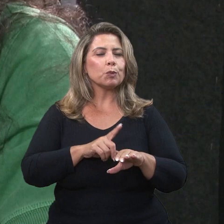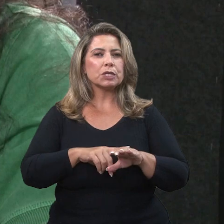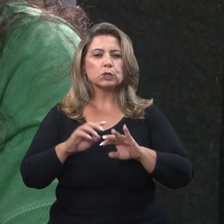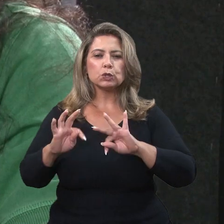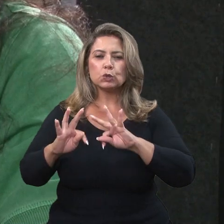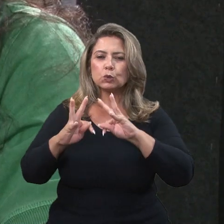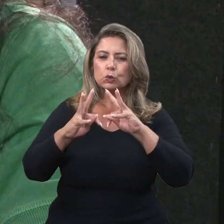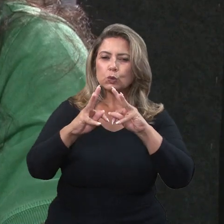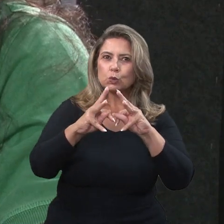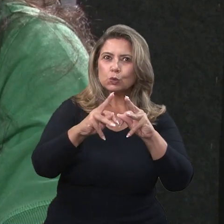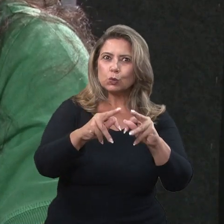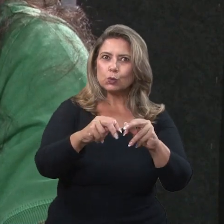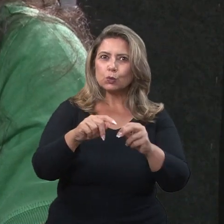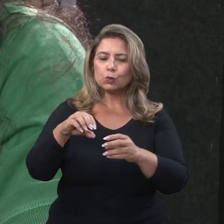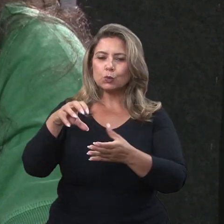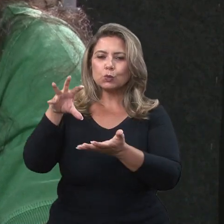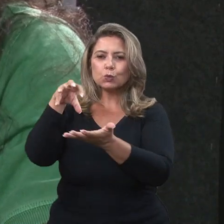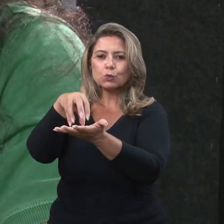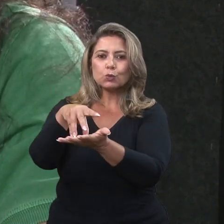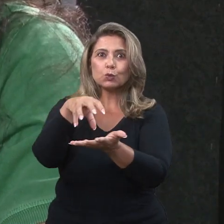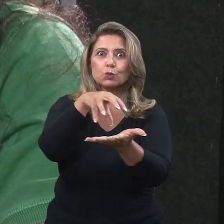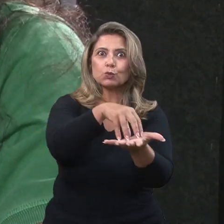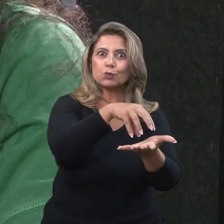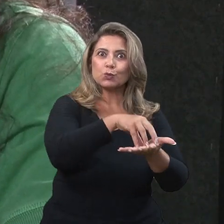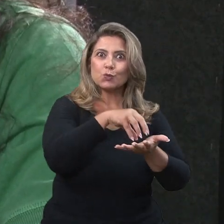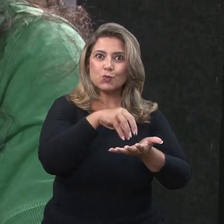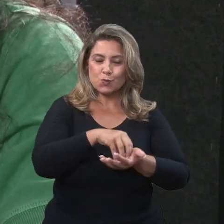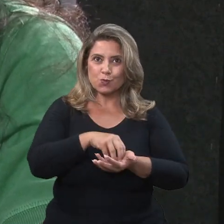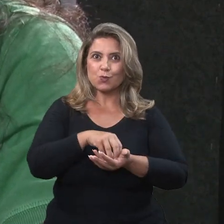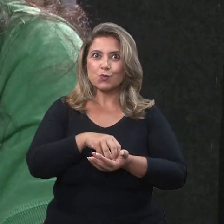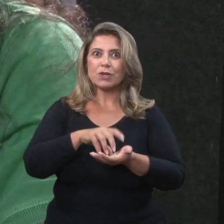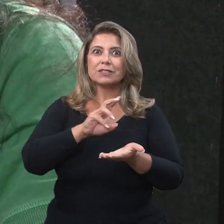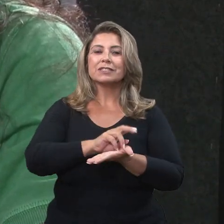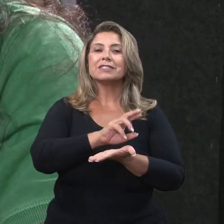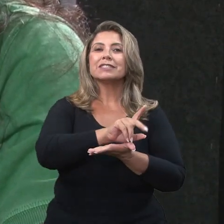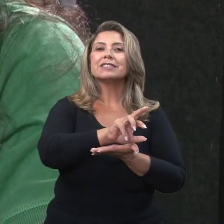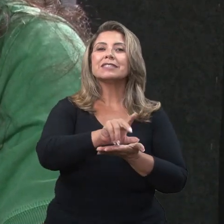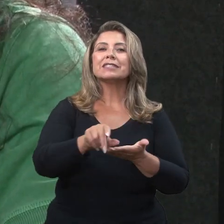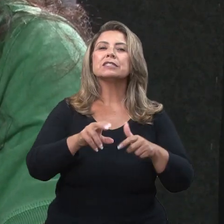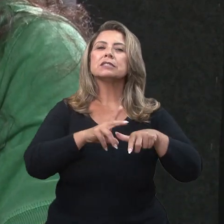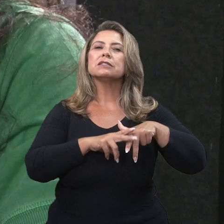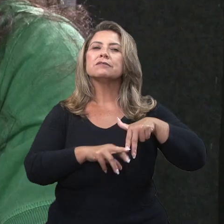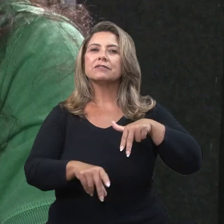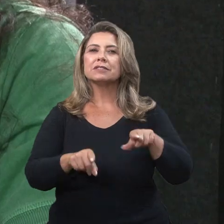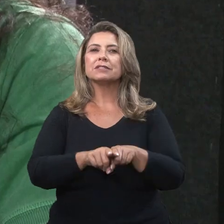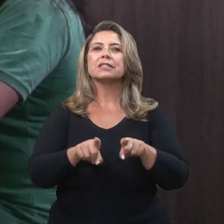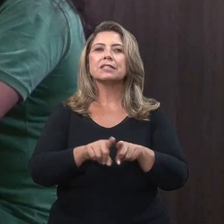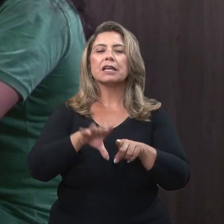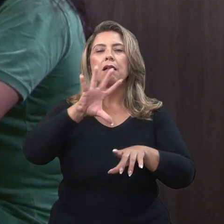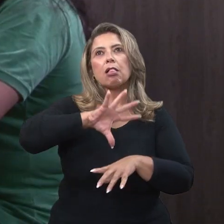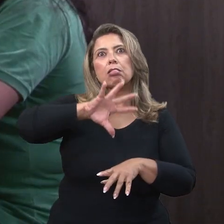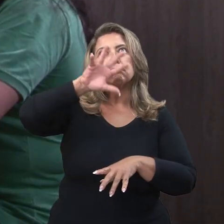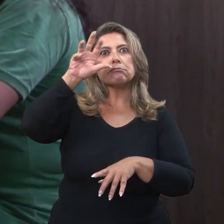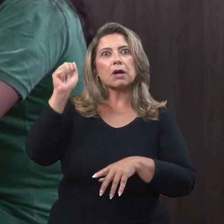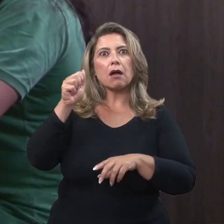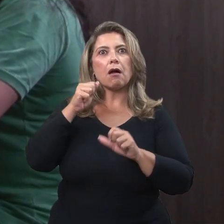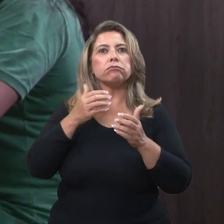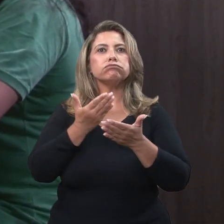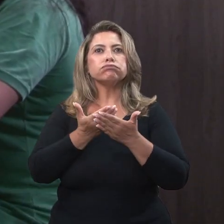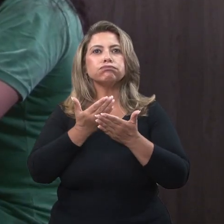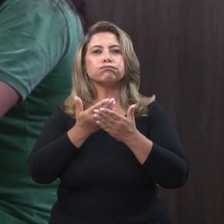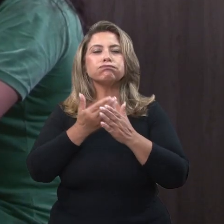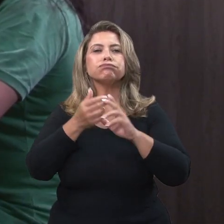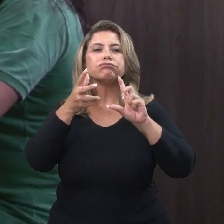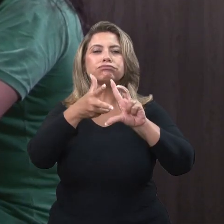todos os núcleos, de gênero e diversidade e os núcleos de estudos afro-brasileiros e indígenas do IFB. Então, no